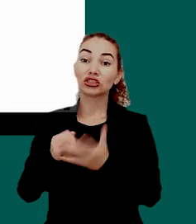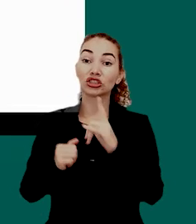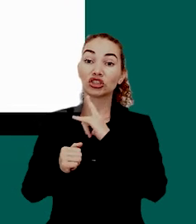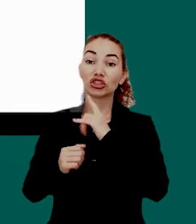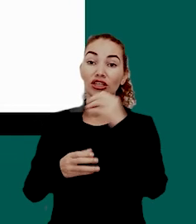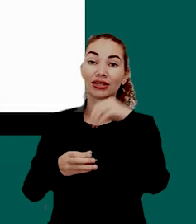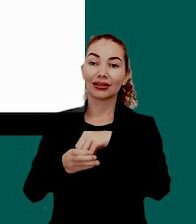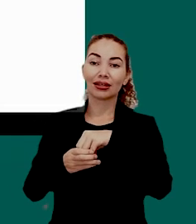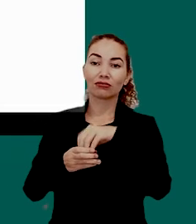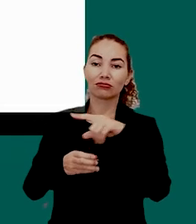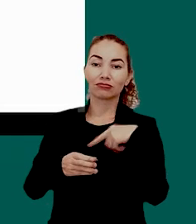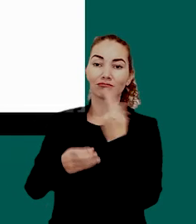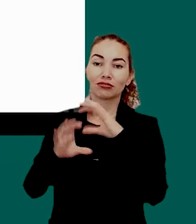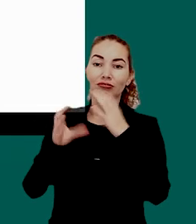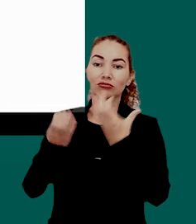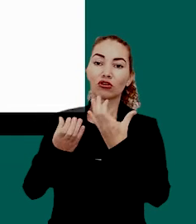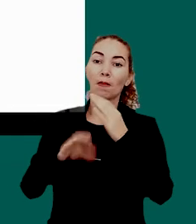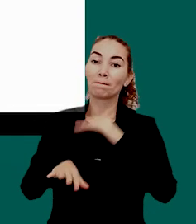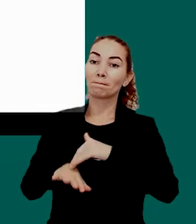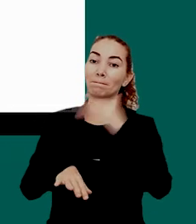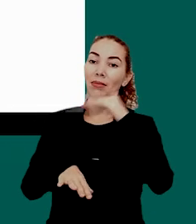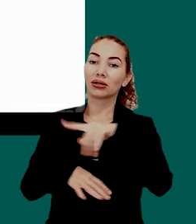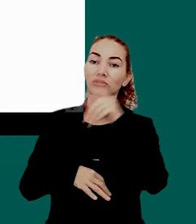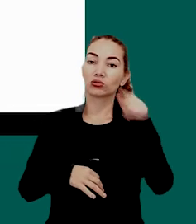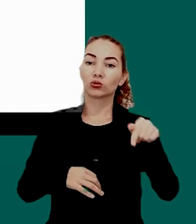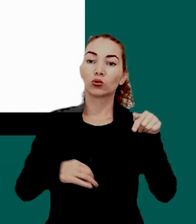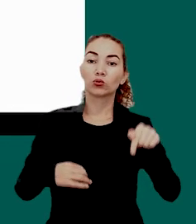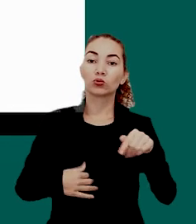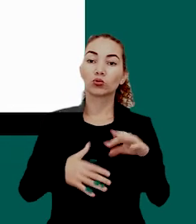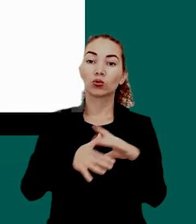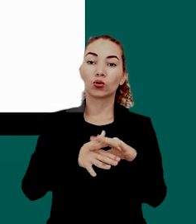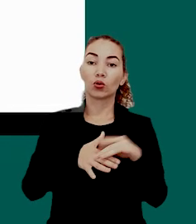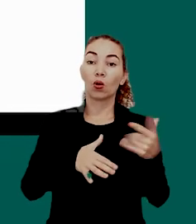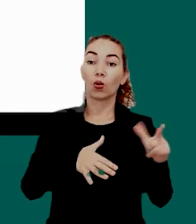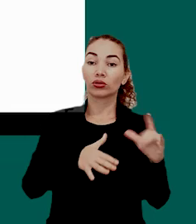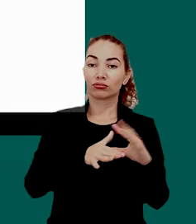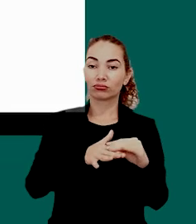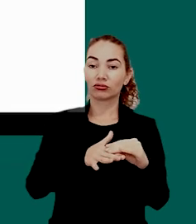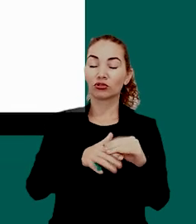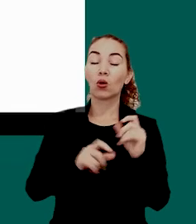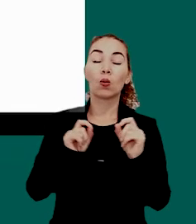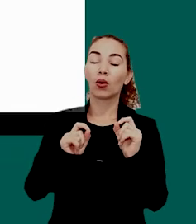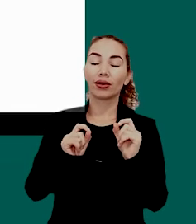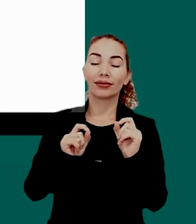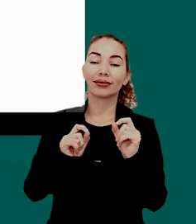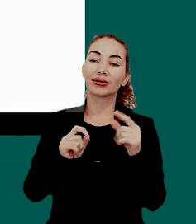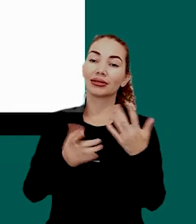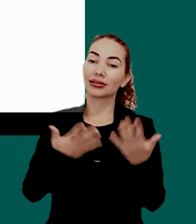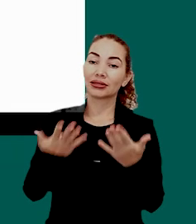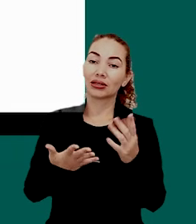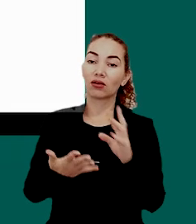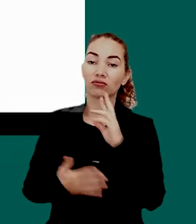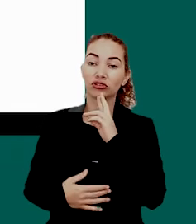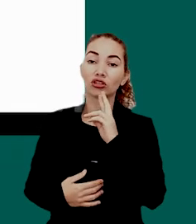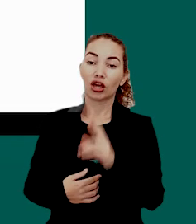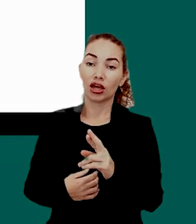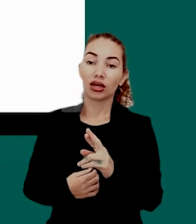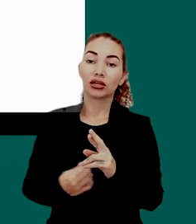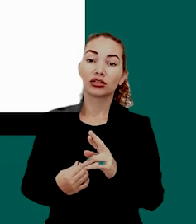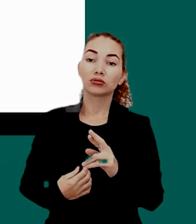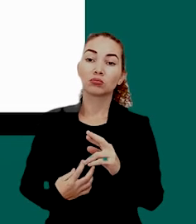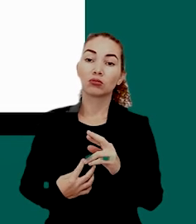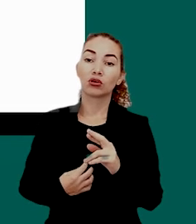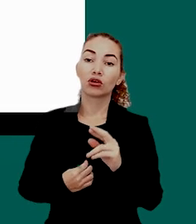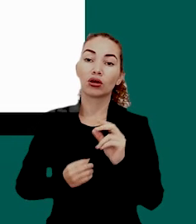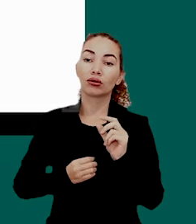população, tá? Muito mais do que esse vírus que causa a doença de Newcastle. O que significa que talvez a nossa resposta imunológica seja um